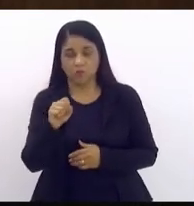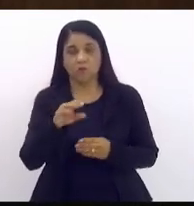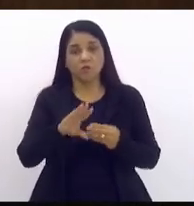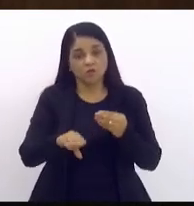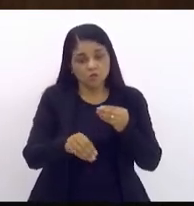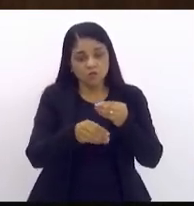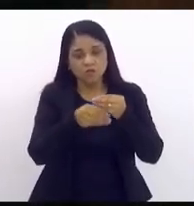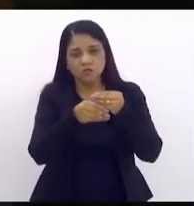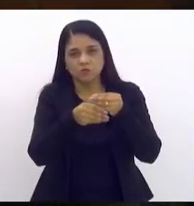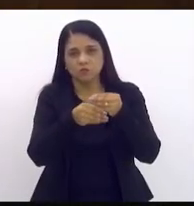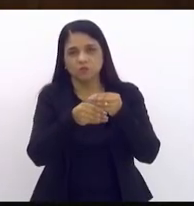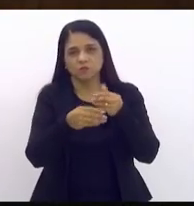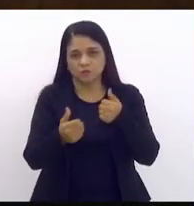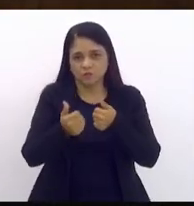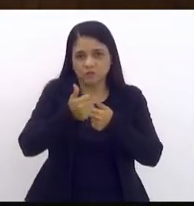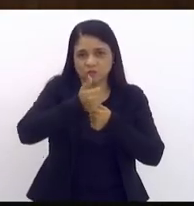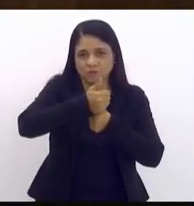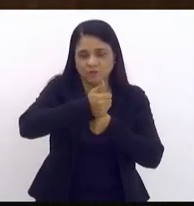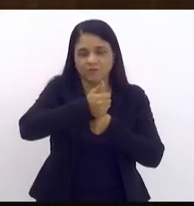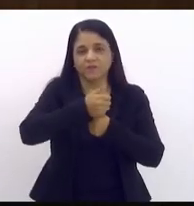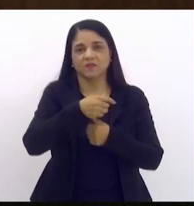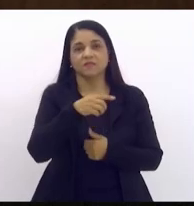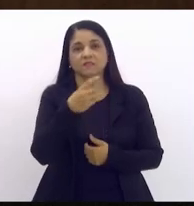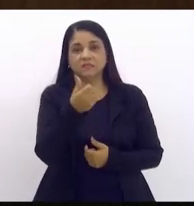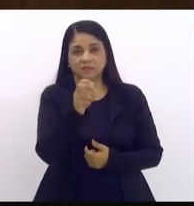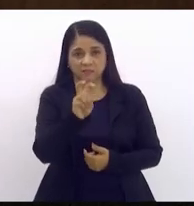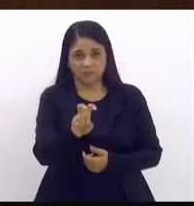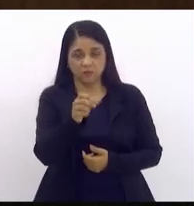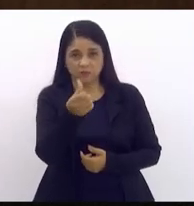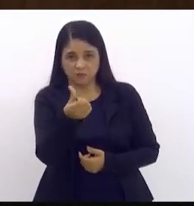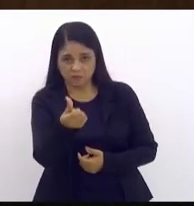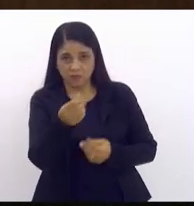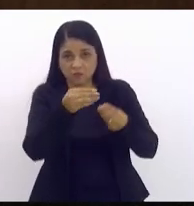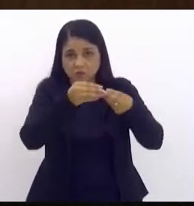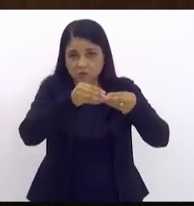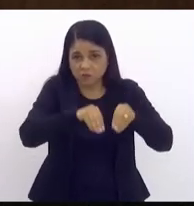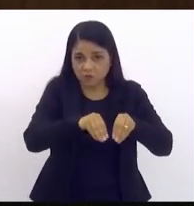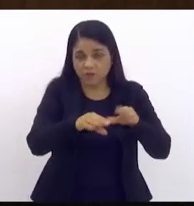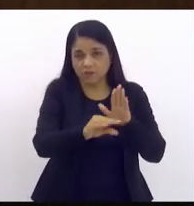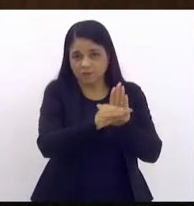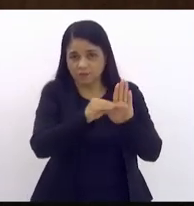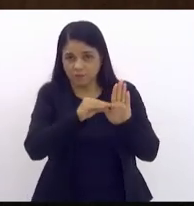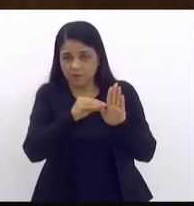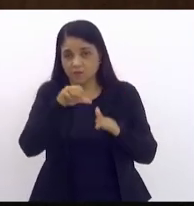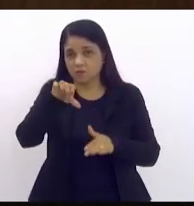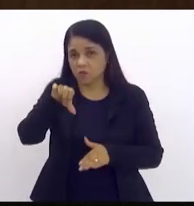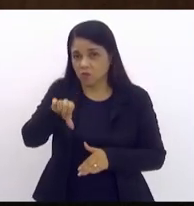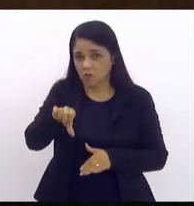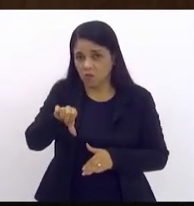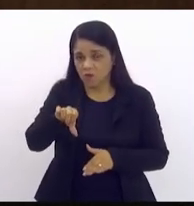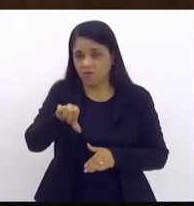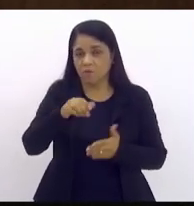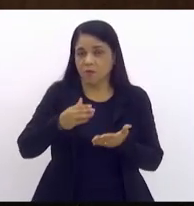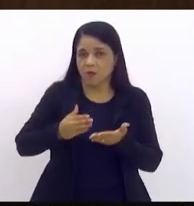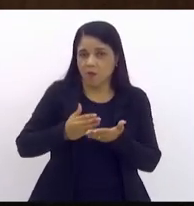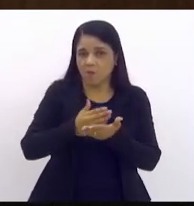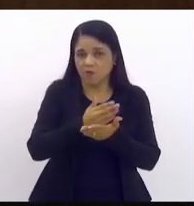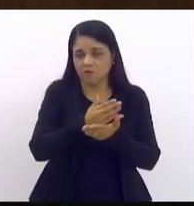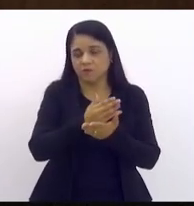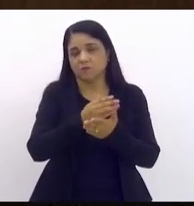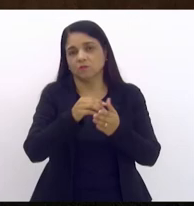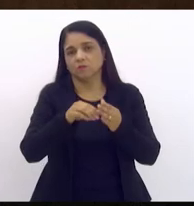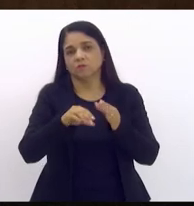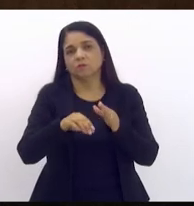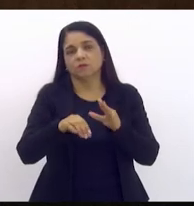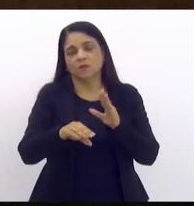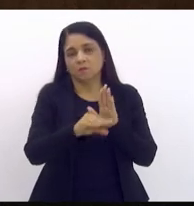subemenda aglutinativa às emendas números 5 e 6, prejudicadas às emendas número 9, pela aprovação da emenda